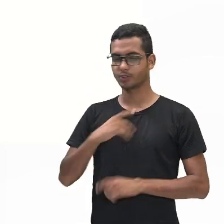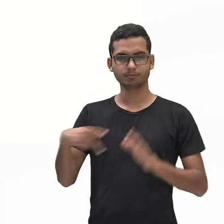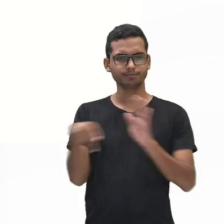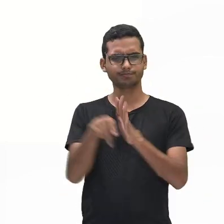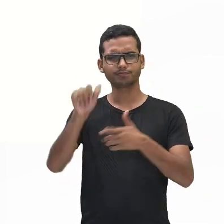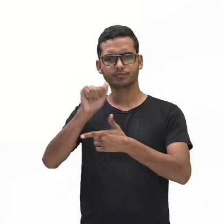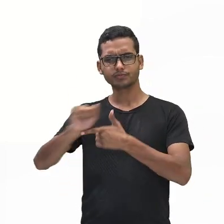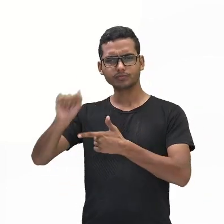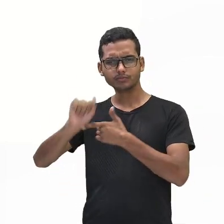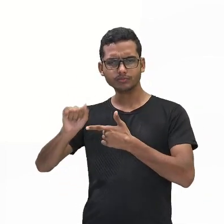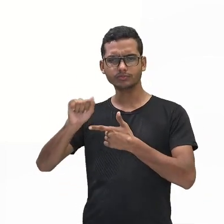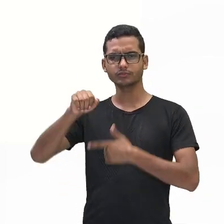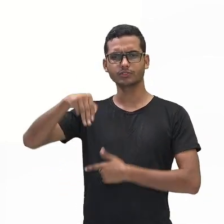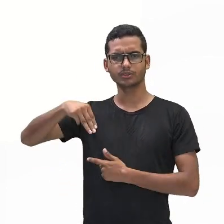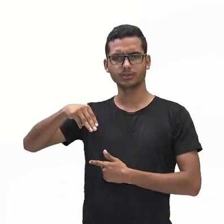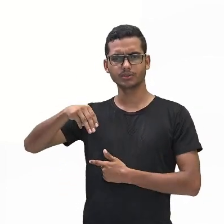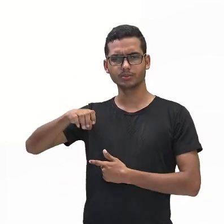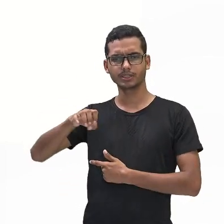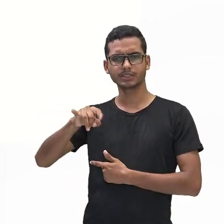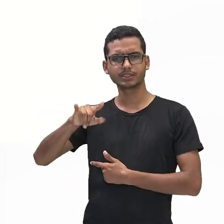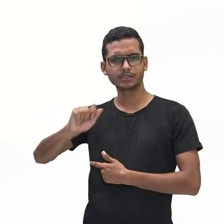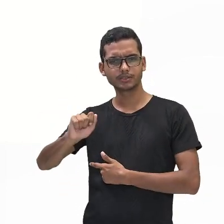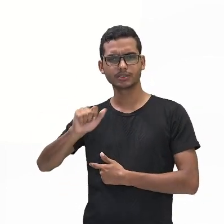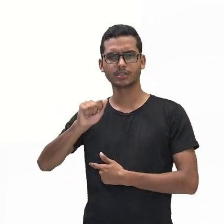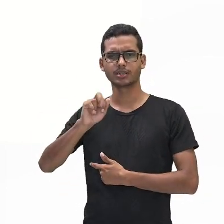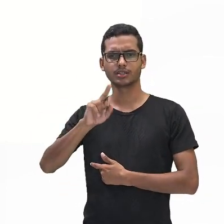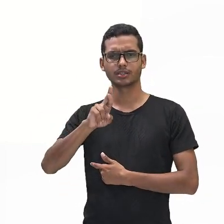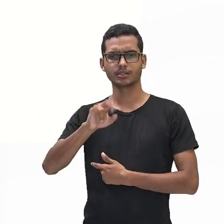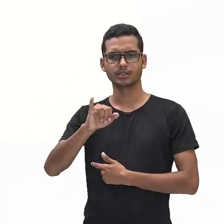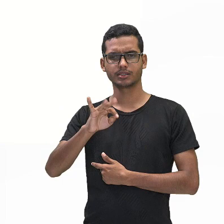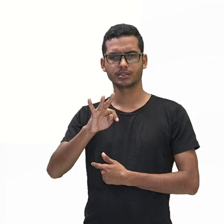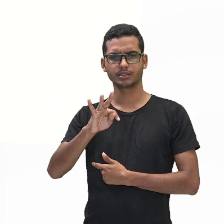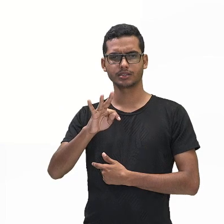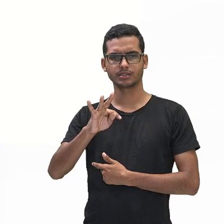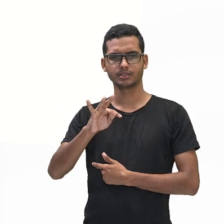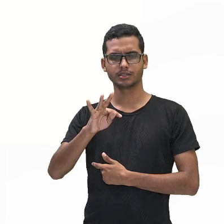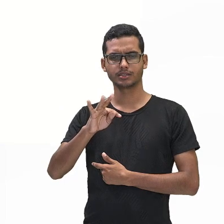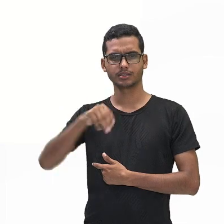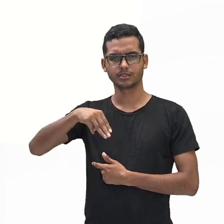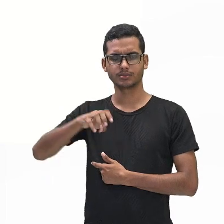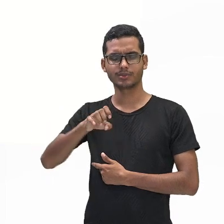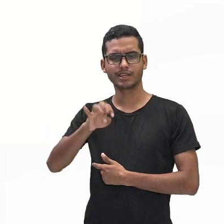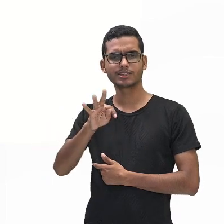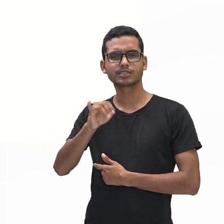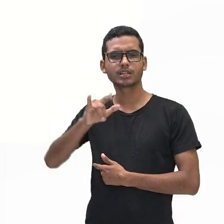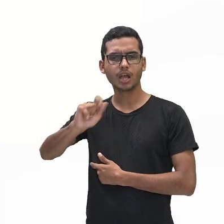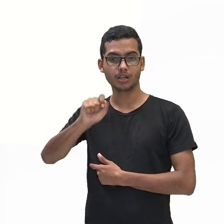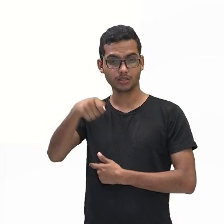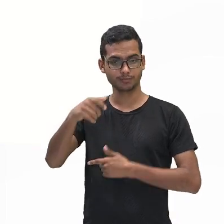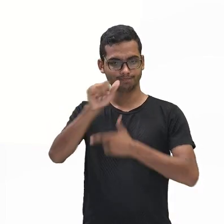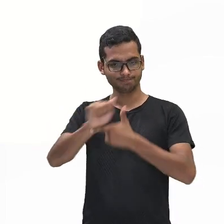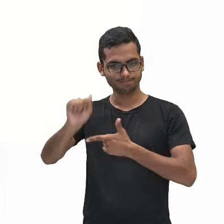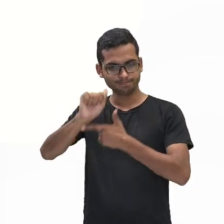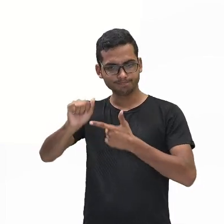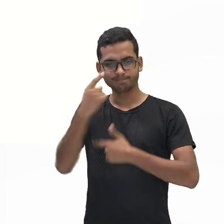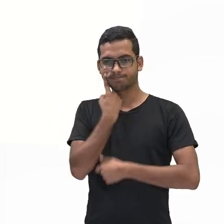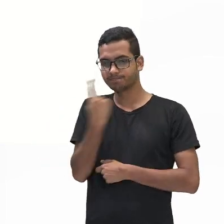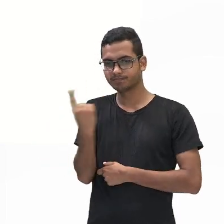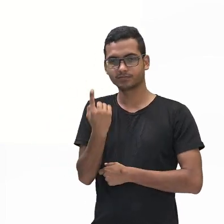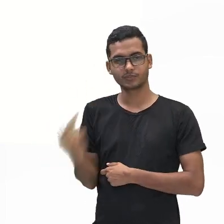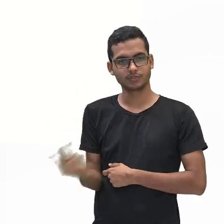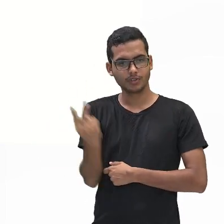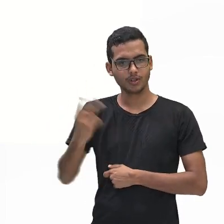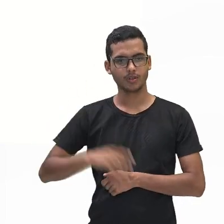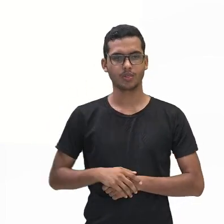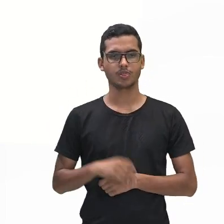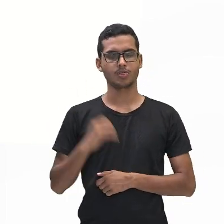vamos tirar a média aritmética de dois valores, 2 e 8. Nós temos então aqui, ó, os dois valores, 2 mais 8 dividido